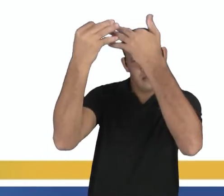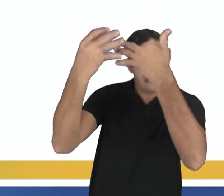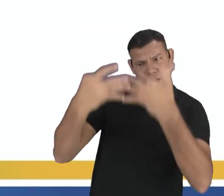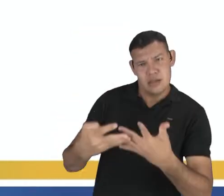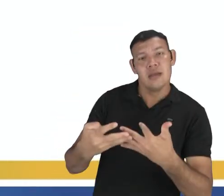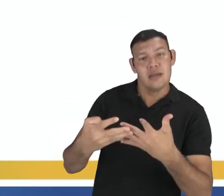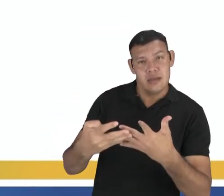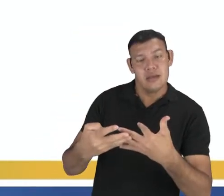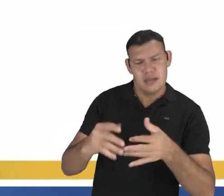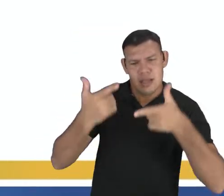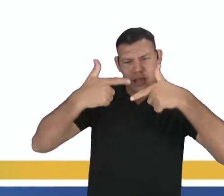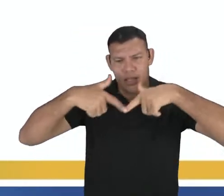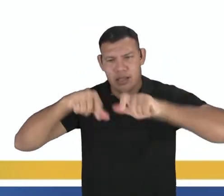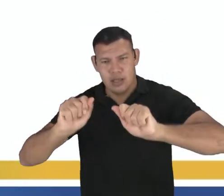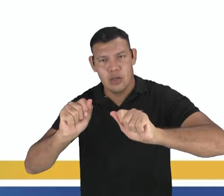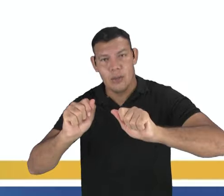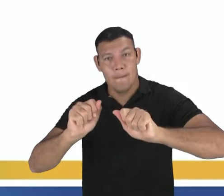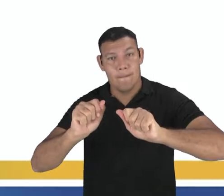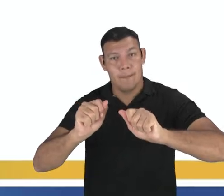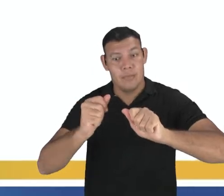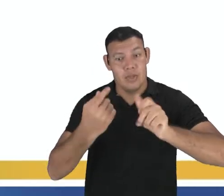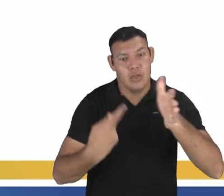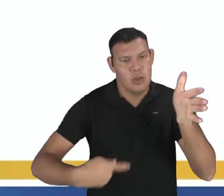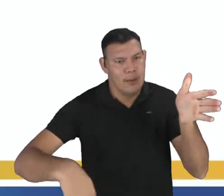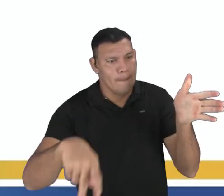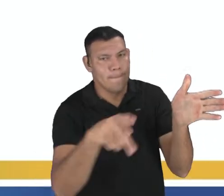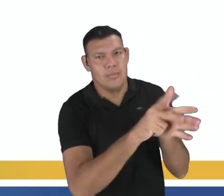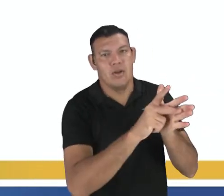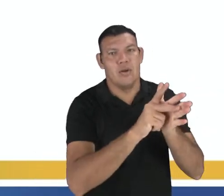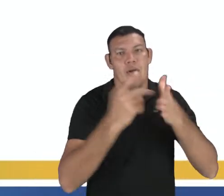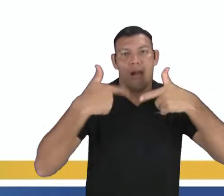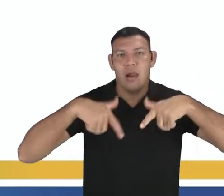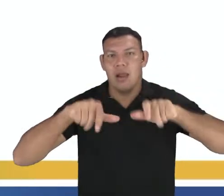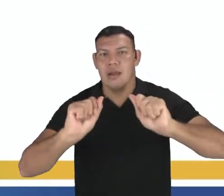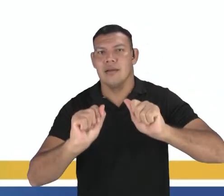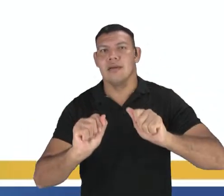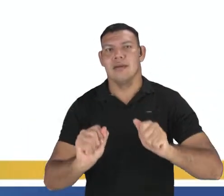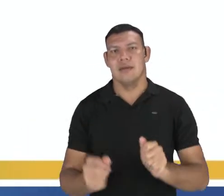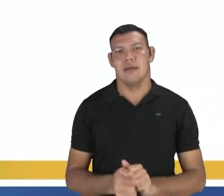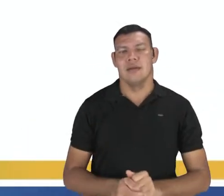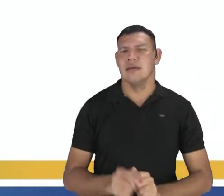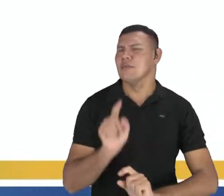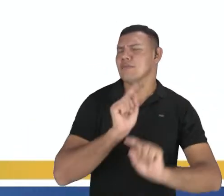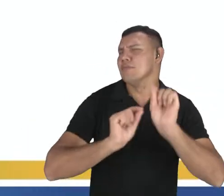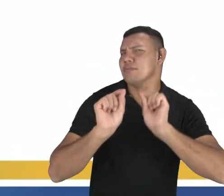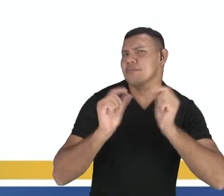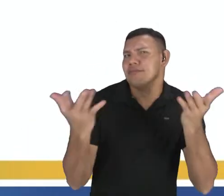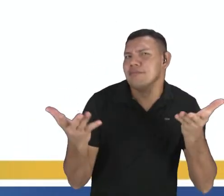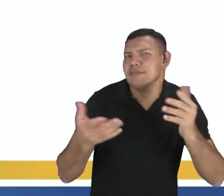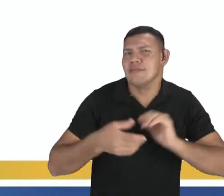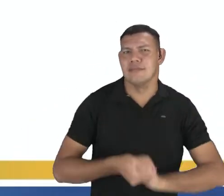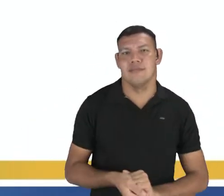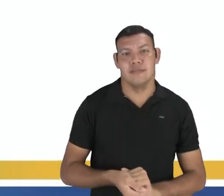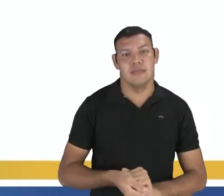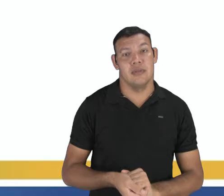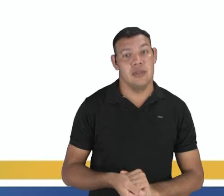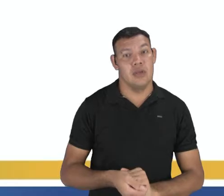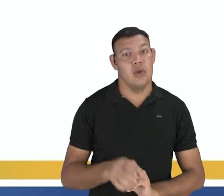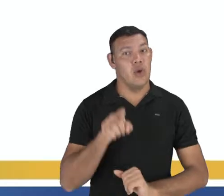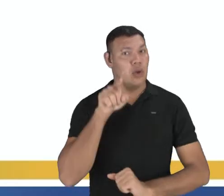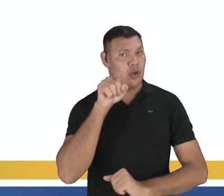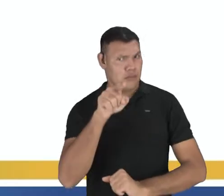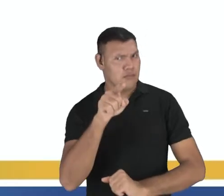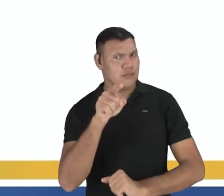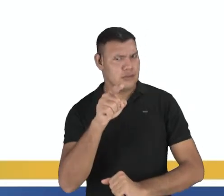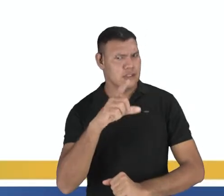de código pelo código. Linguagem sobre a linguagem. Ou seja, todas as